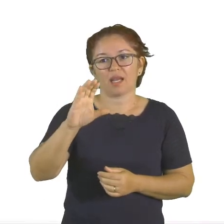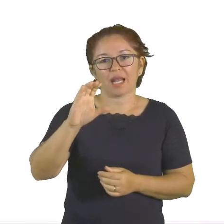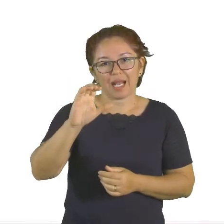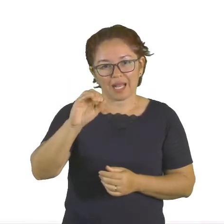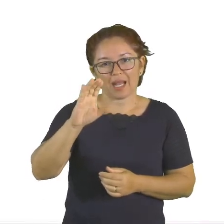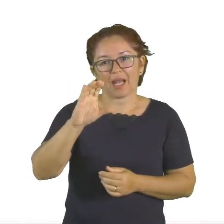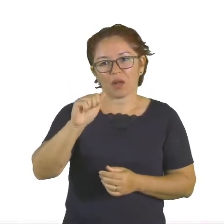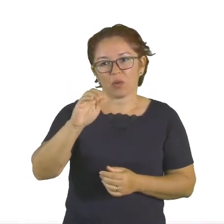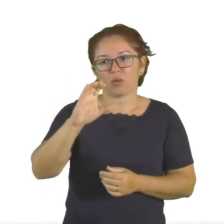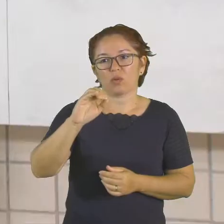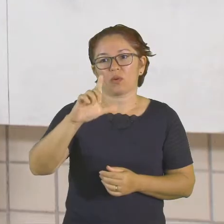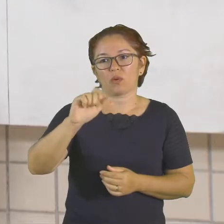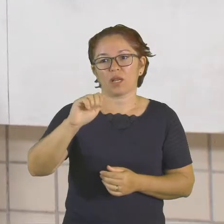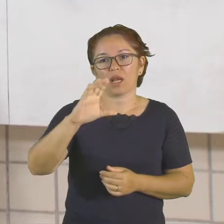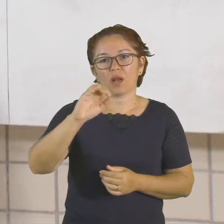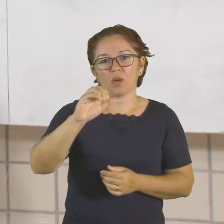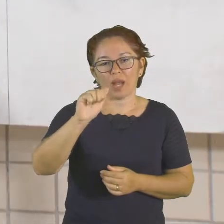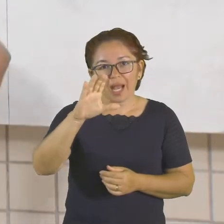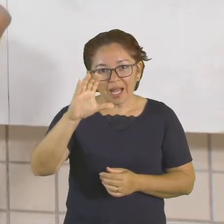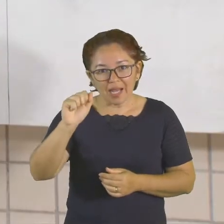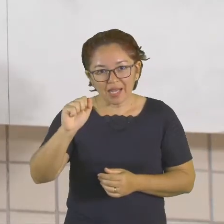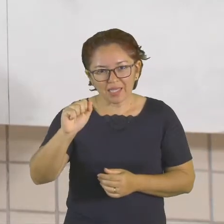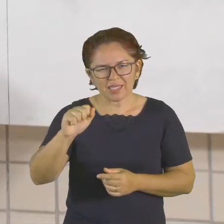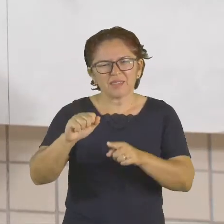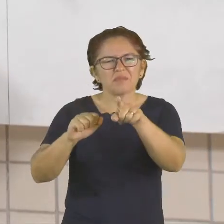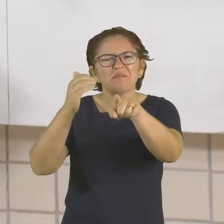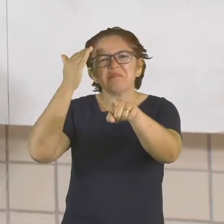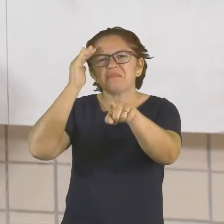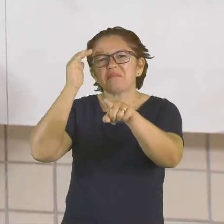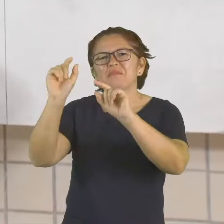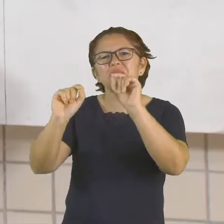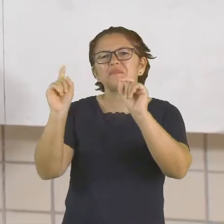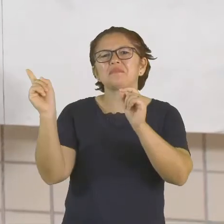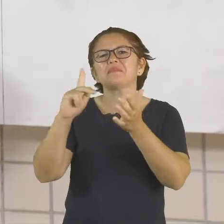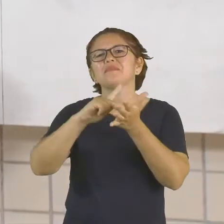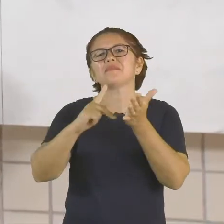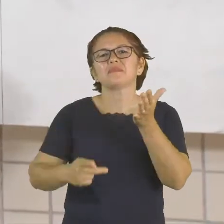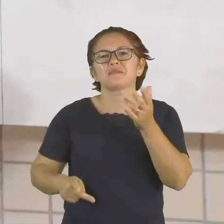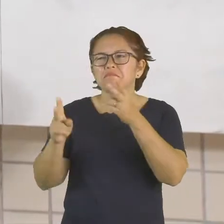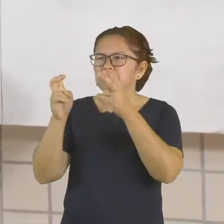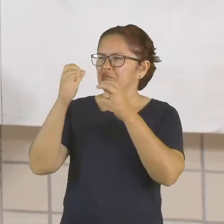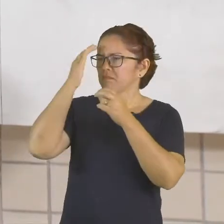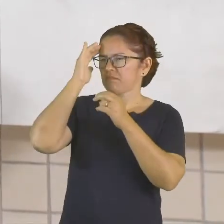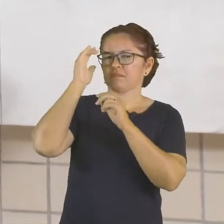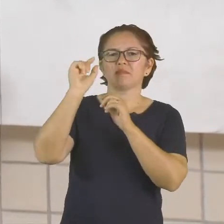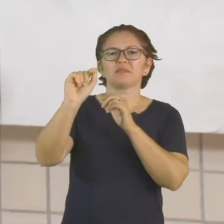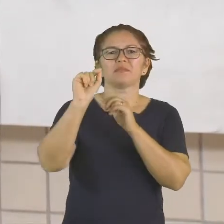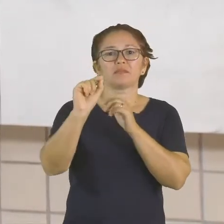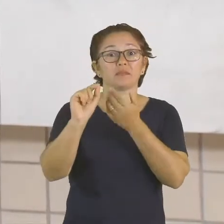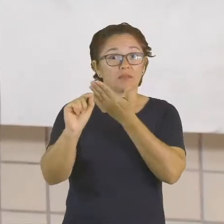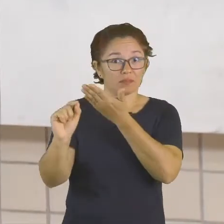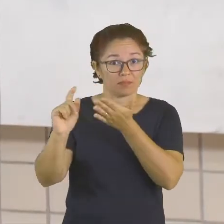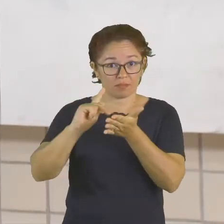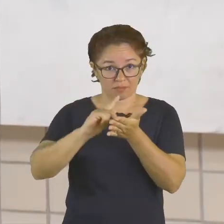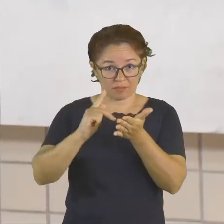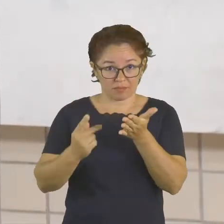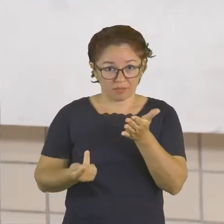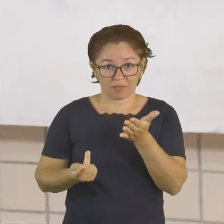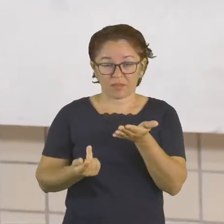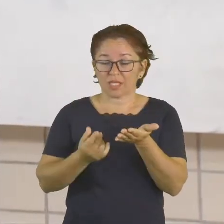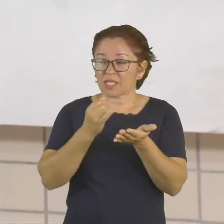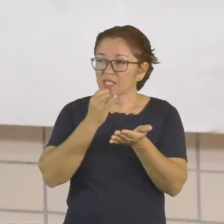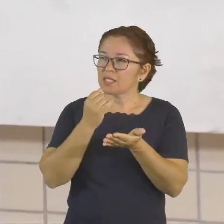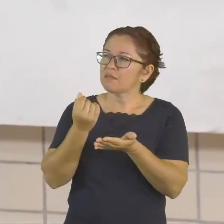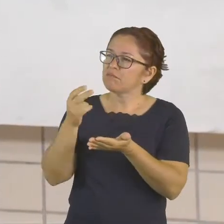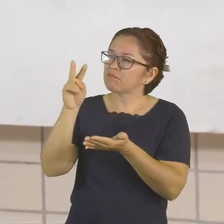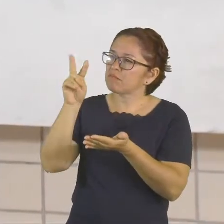cola cloaca. O que vocês entenderam desse poema? Esse poema, quando a gente lê, ele